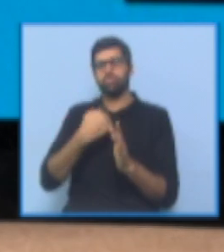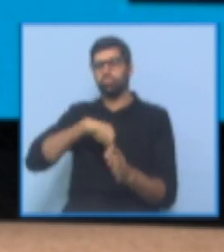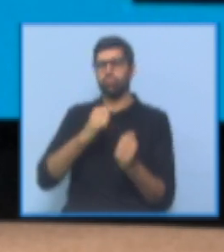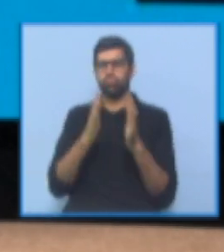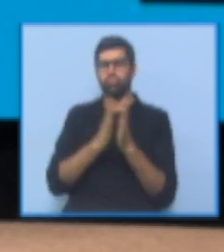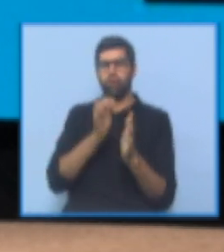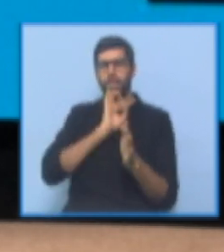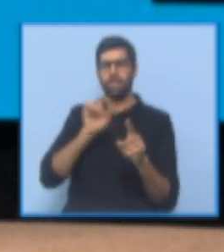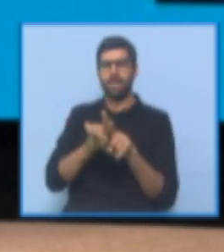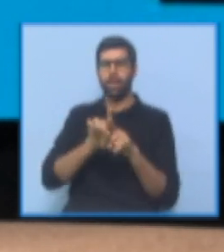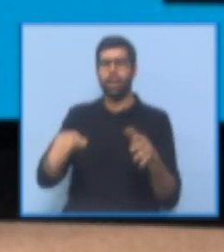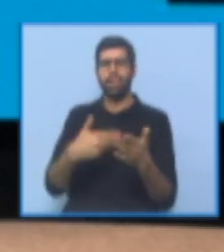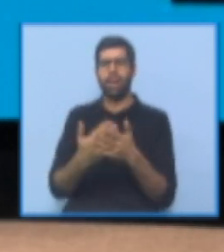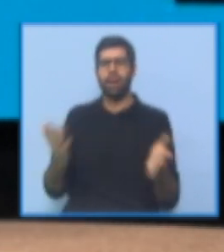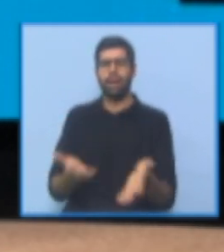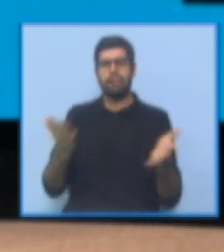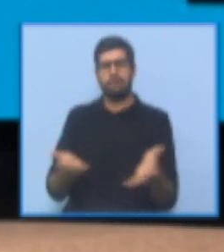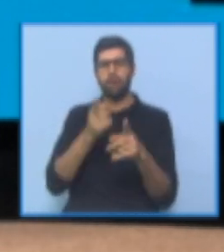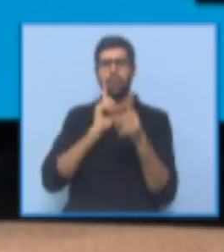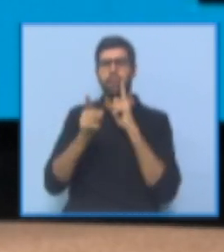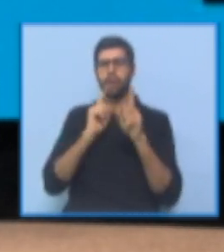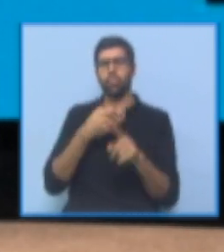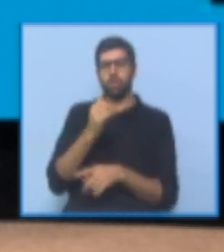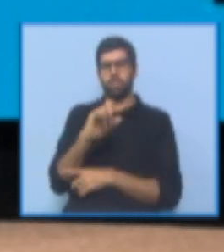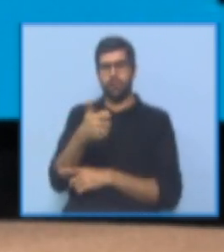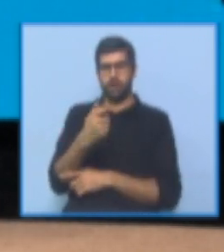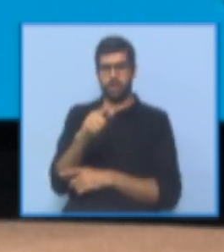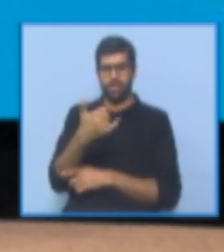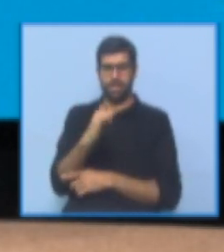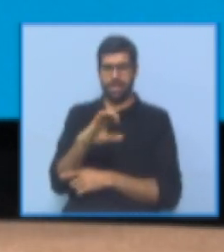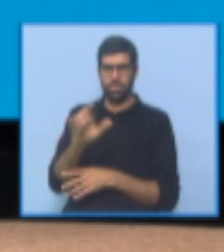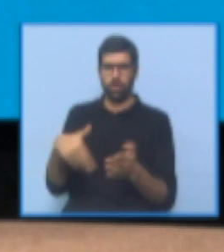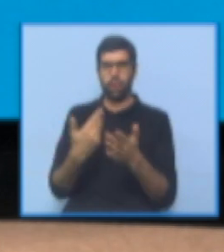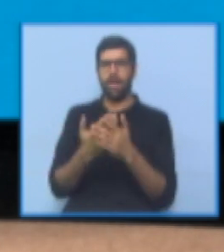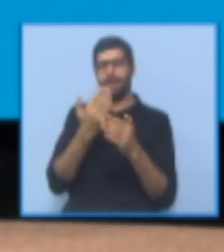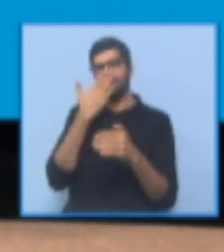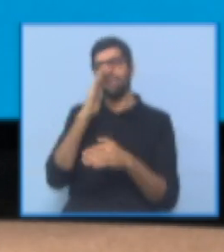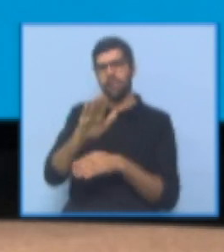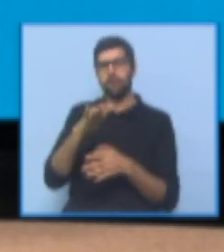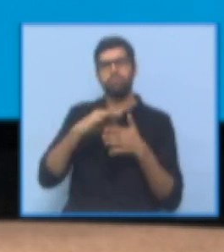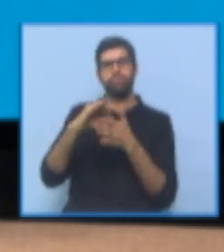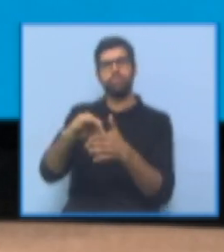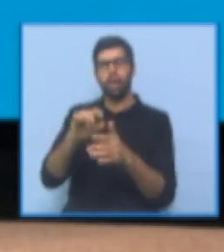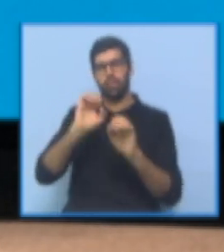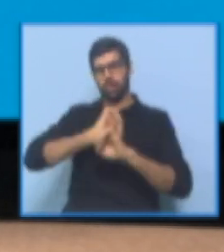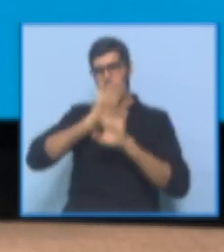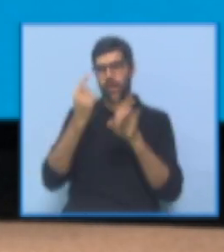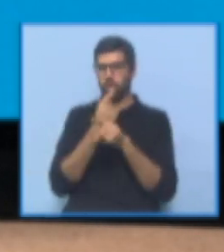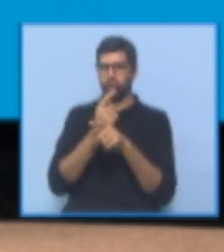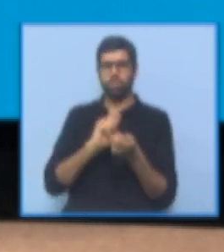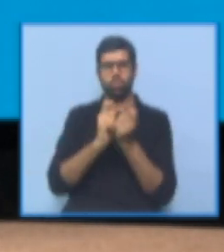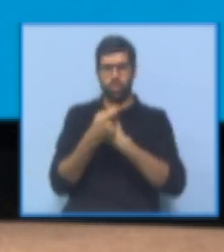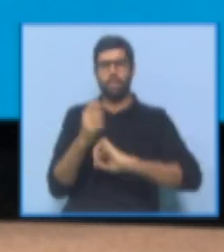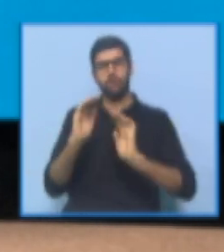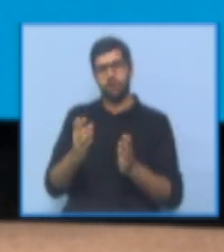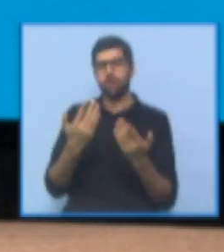da comunidade, ele e o presbitério formam a cabeça, evidentemente que há linhas pastorais, há atualizações a fazer-se,